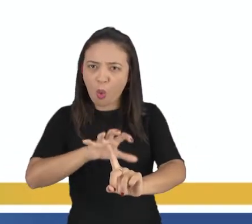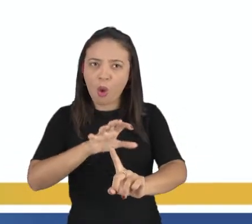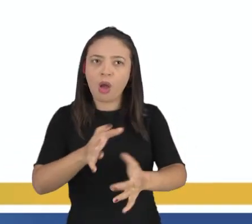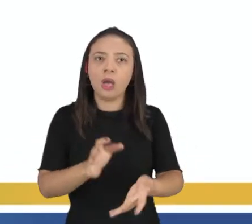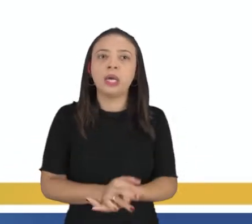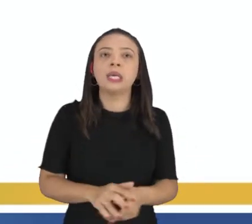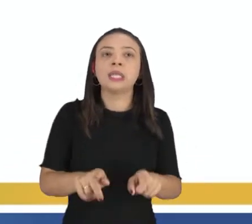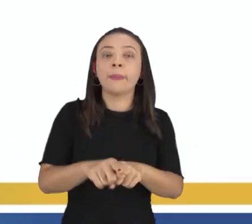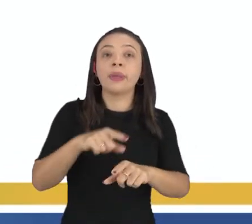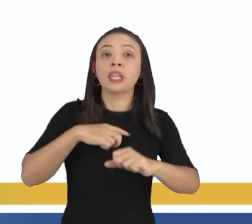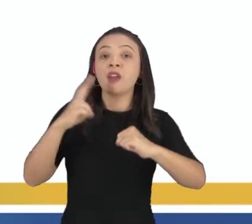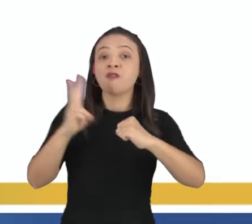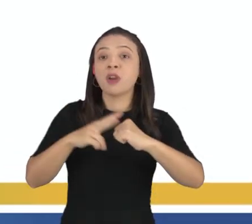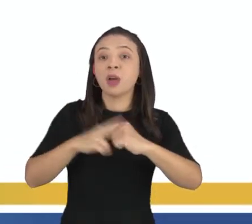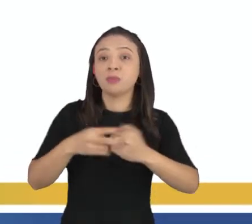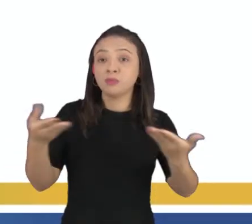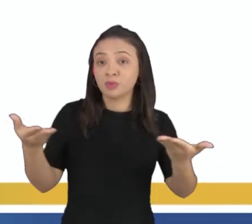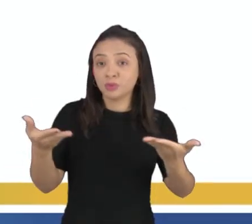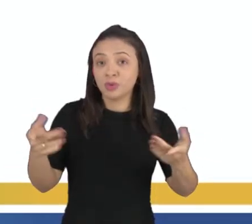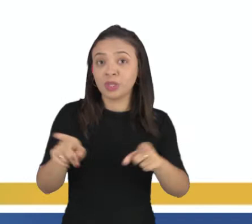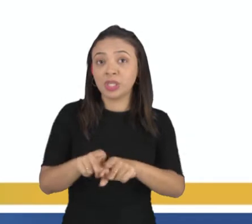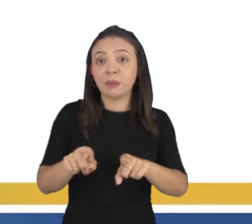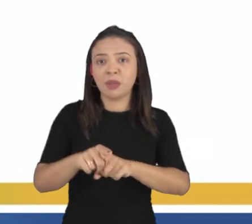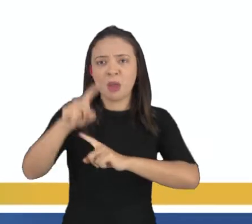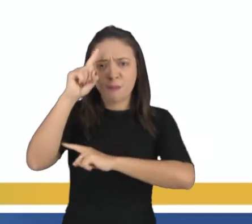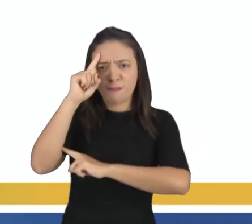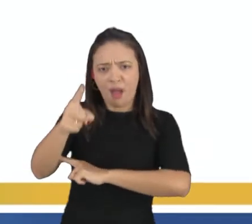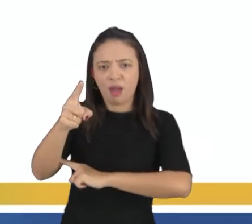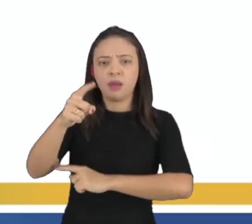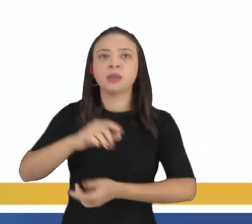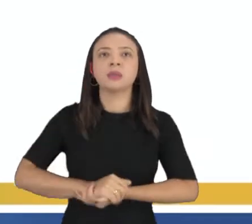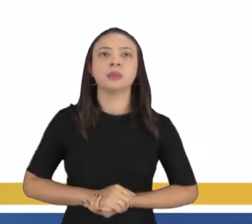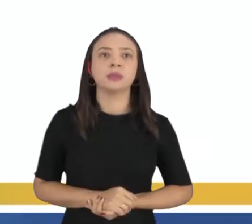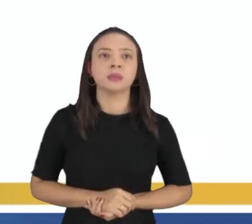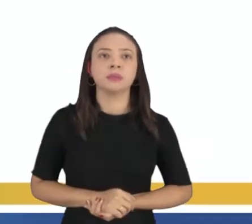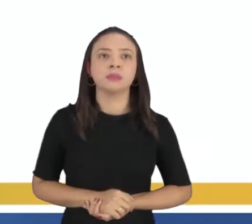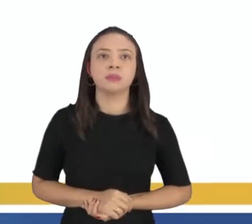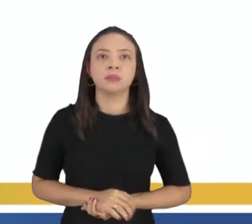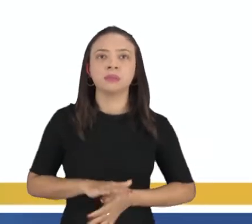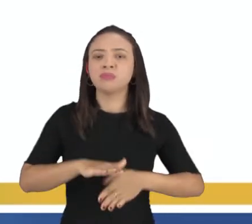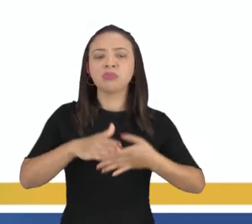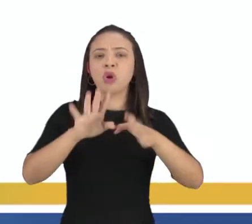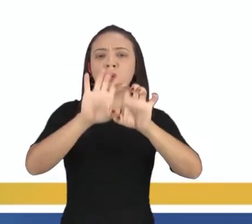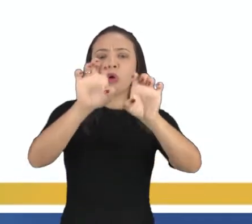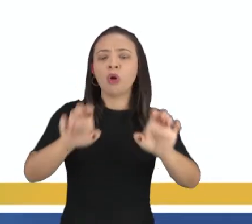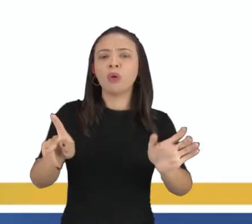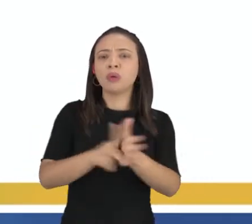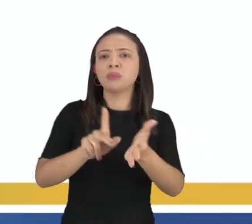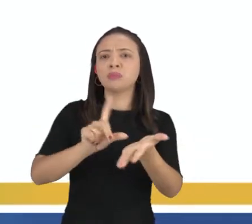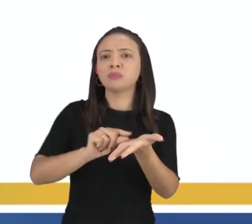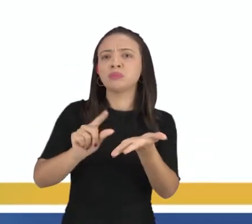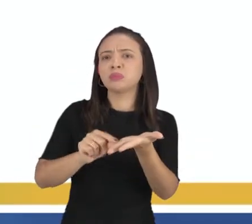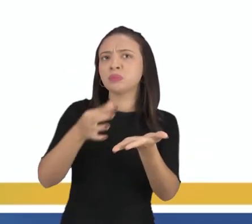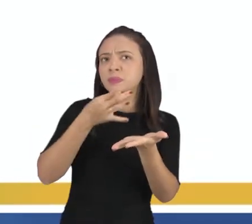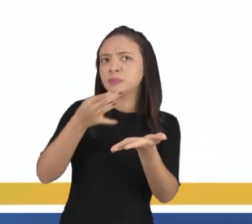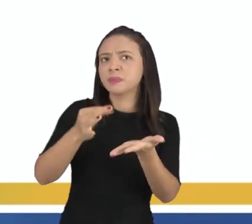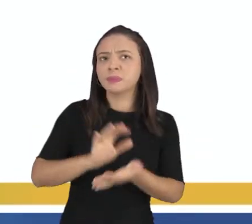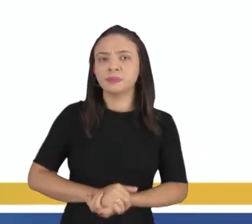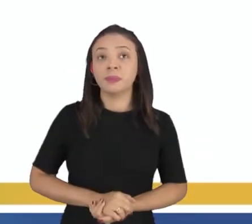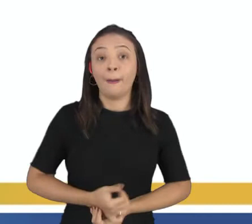verbos no presente e no imperativo. Qual é a estrutura do artigo de opinião? Vejamos